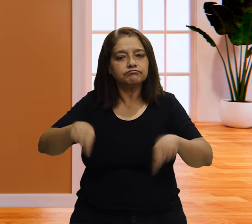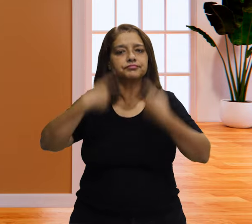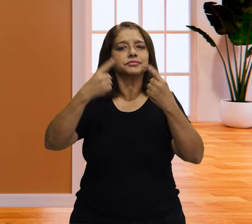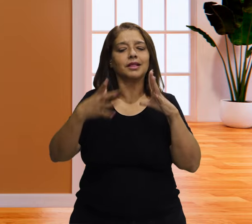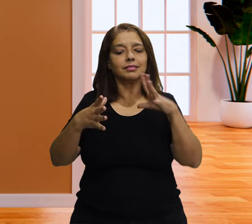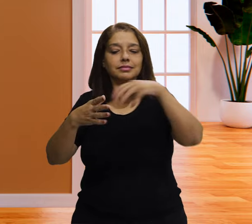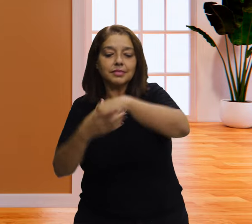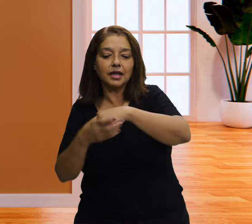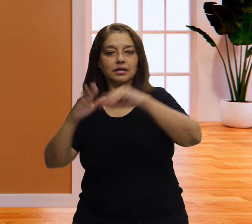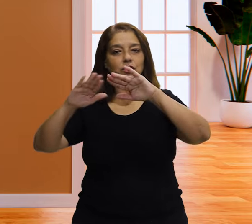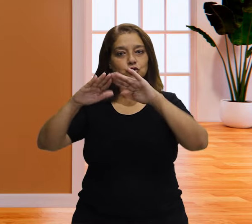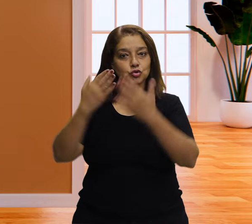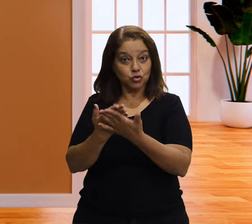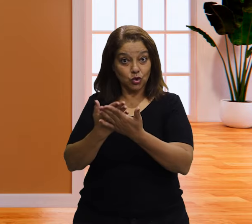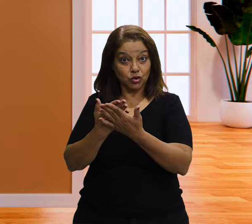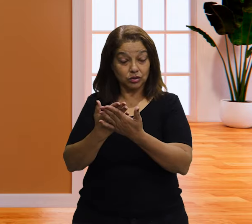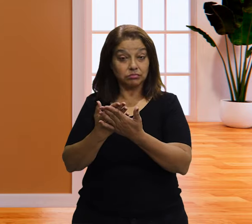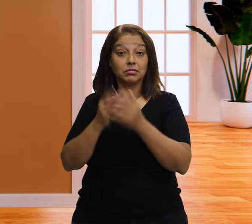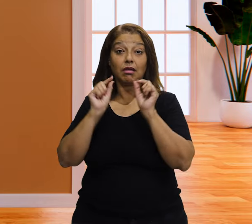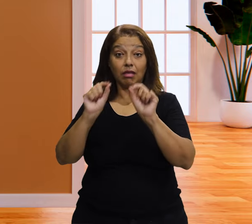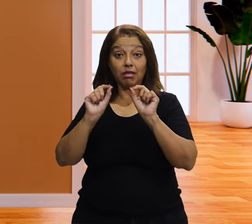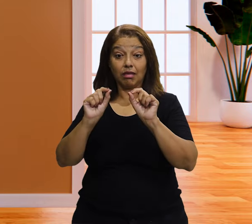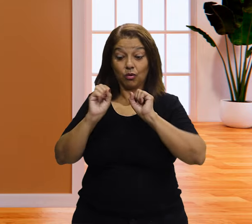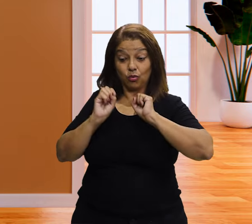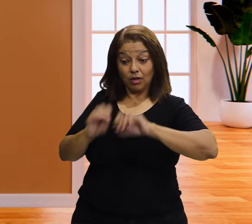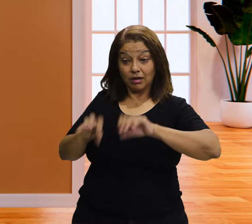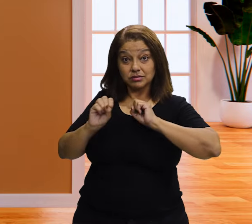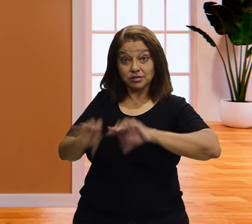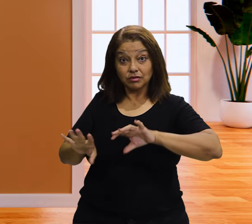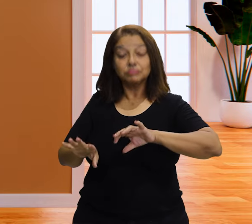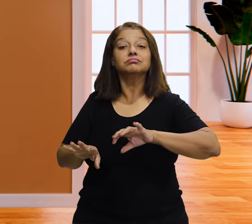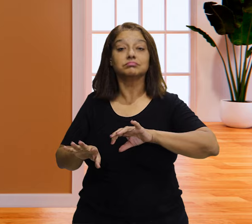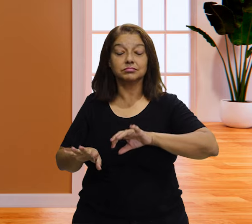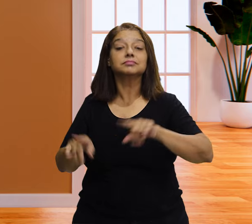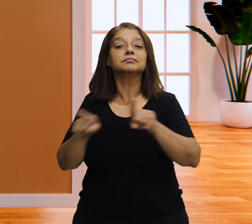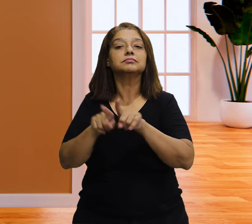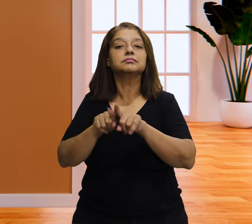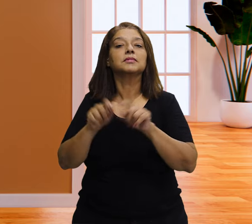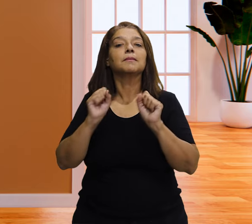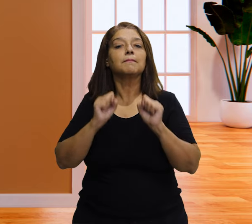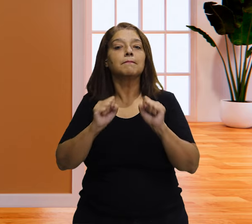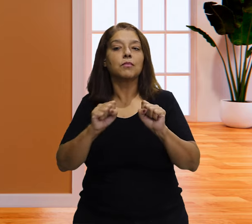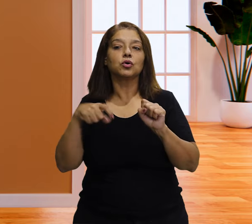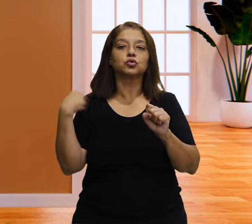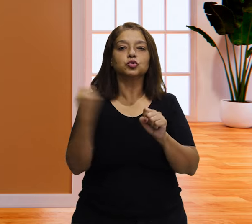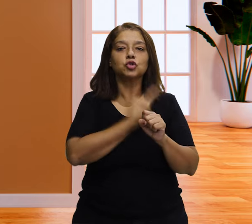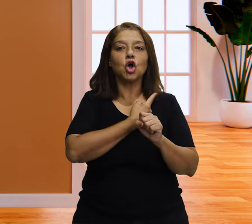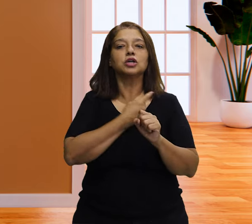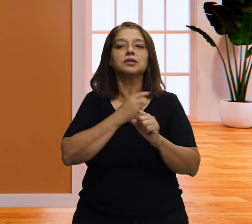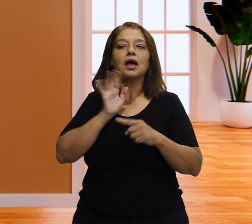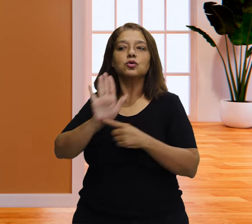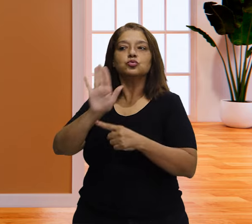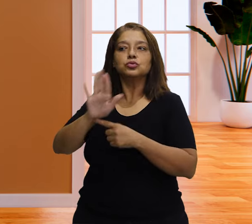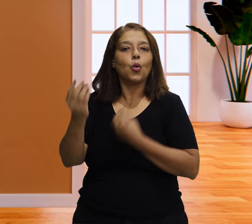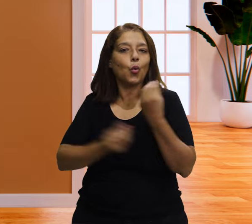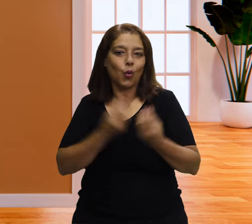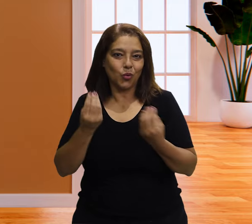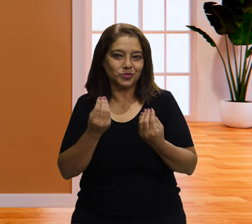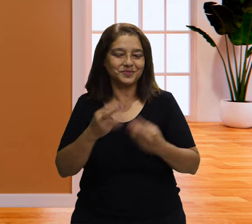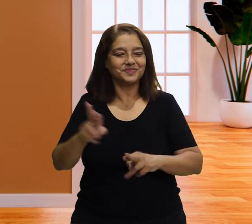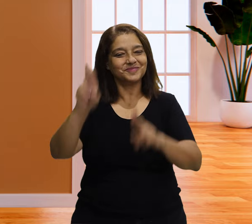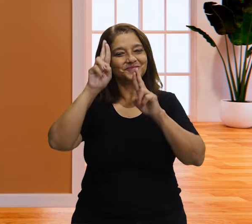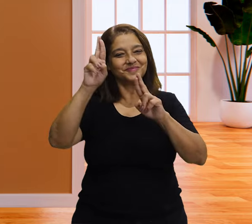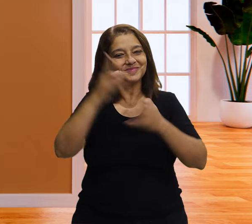sua instituição quando falamos em educação mental e o que pode ser feito coletivamente para enfrentá-los?